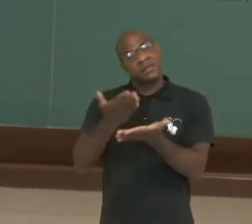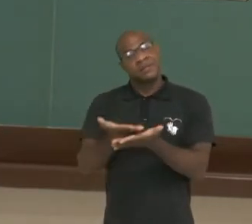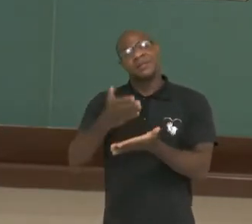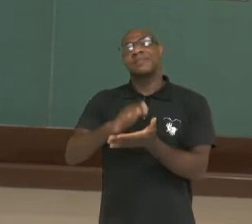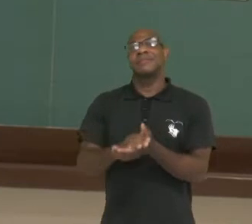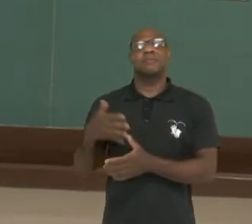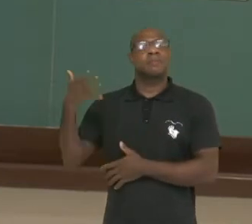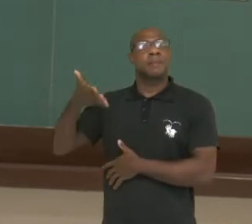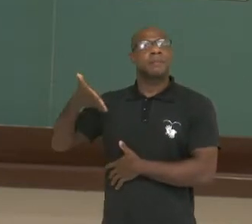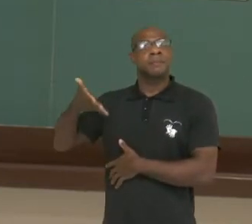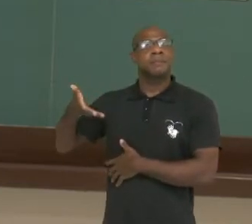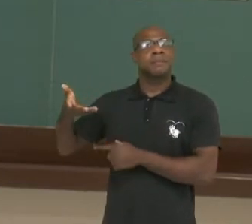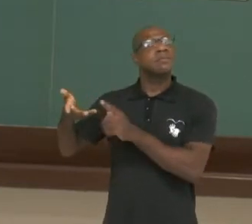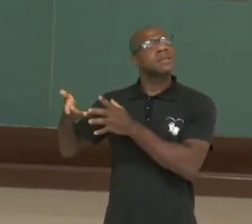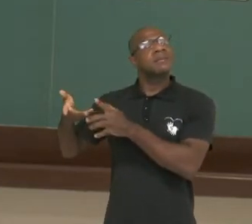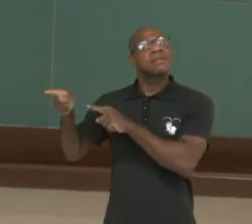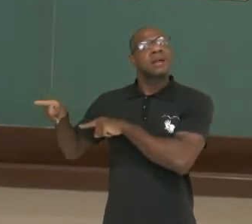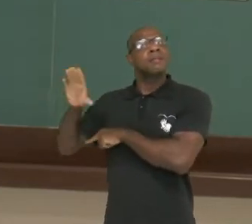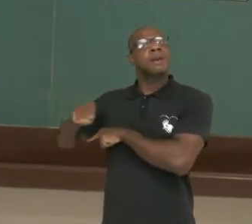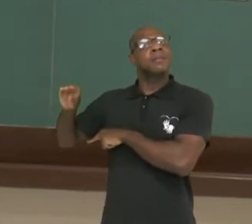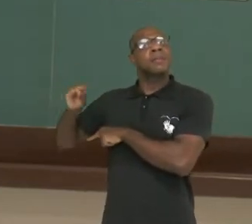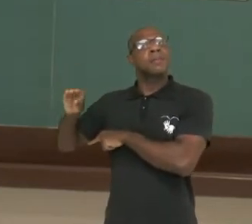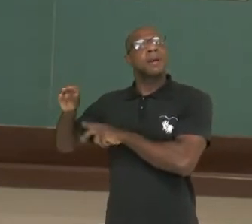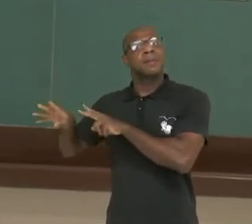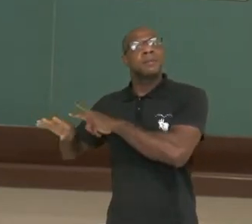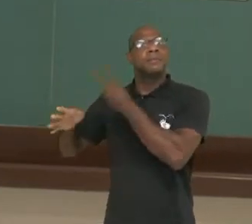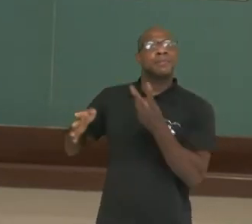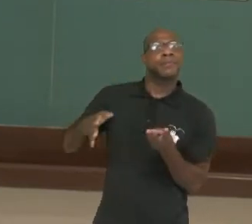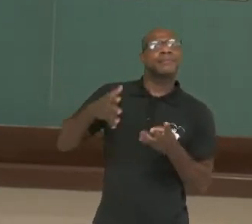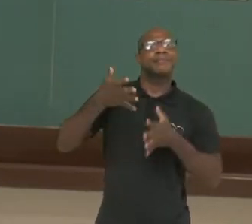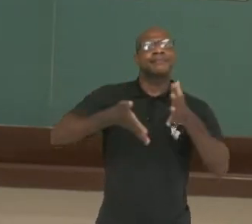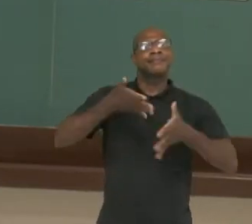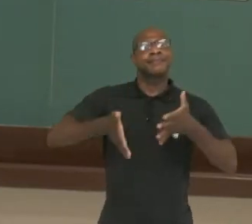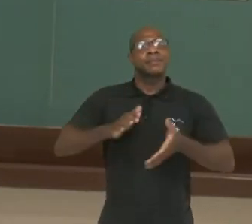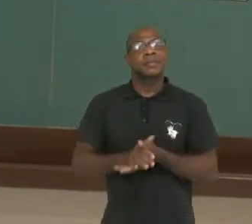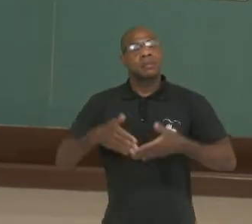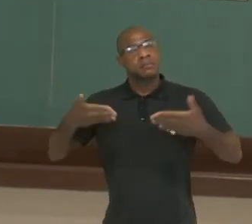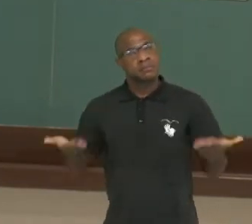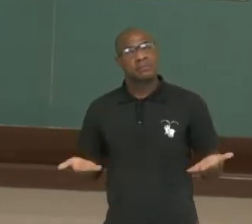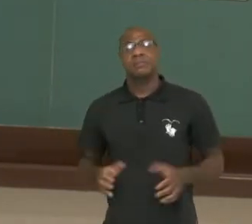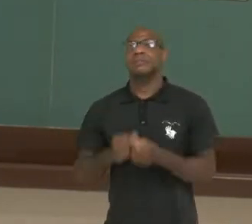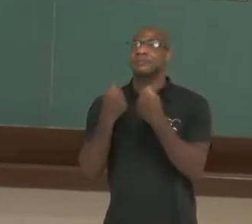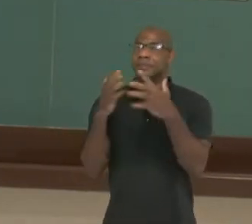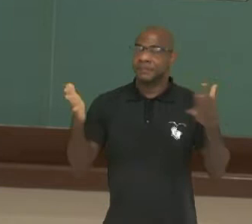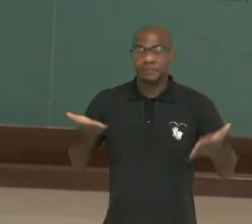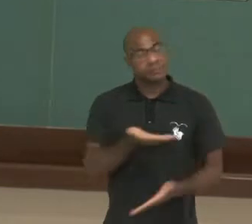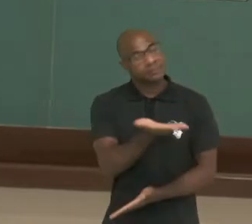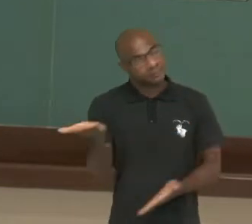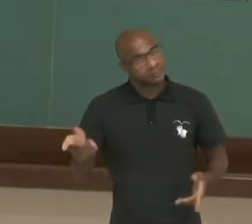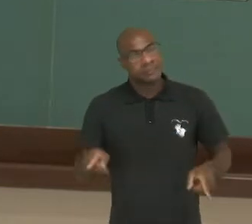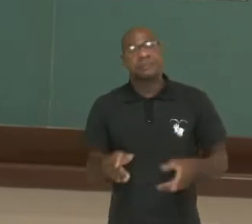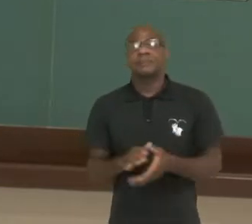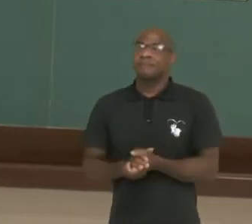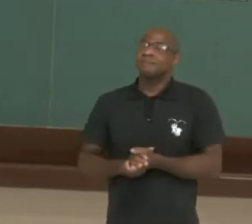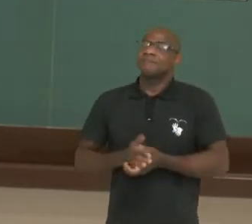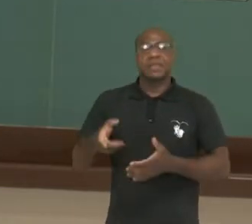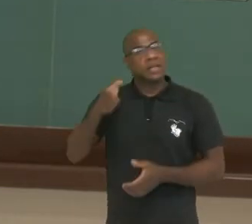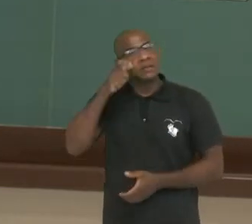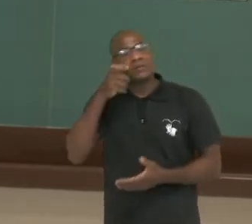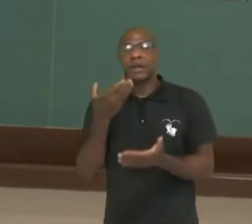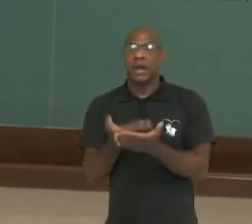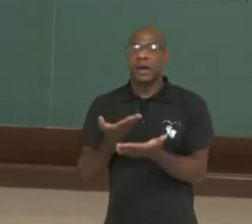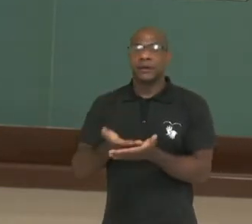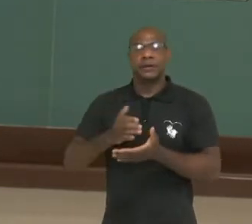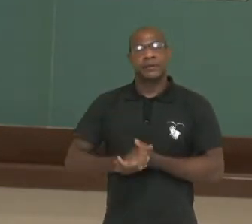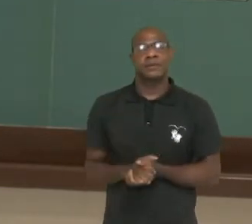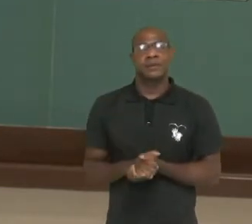discurso verbal para a linguagem de sinais, para Libras. Então, parabenizo vocês por estarem aí prestigiando as nossas aulas e vamos